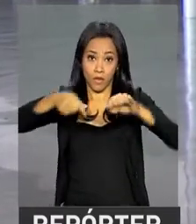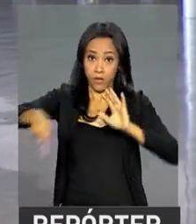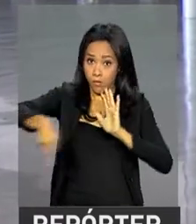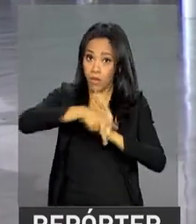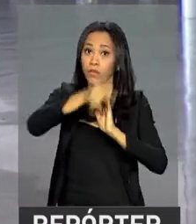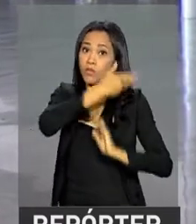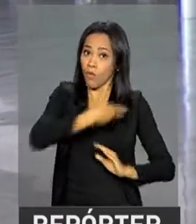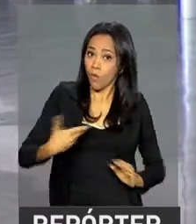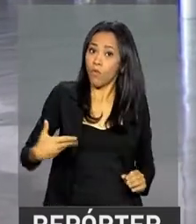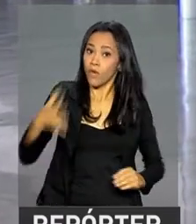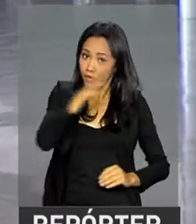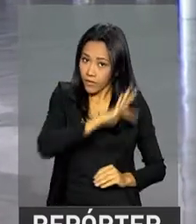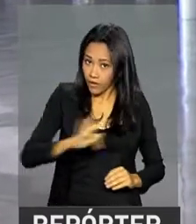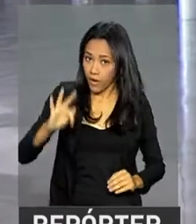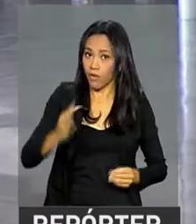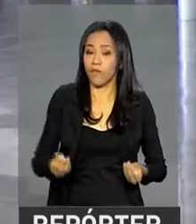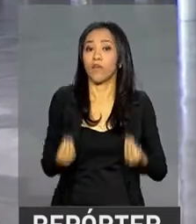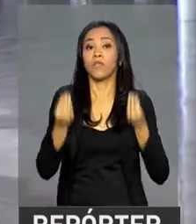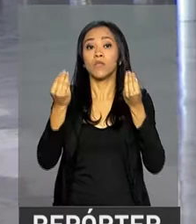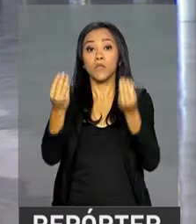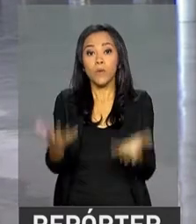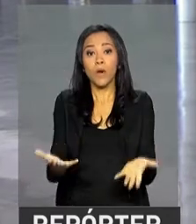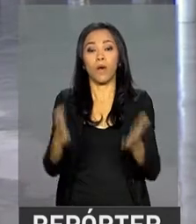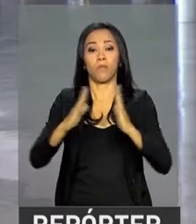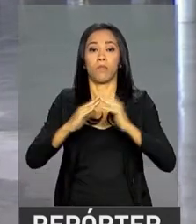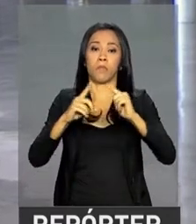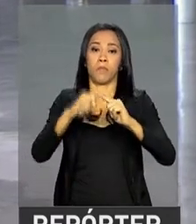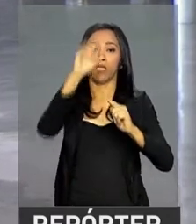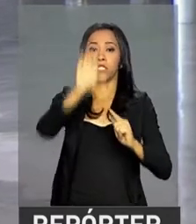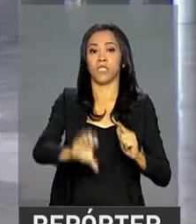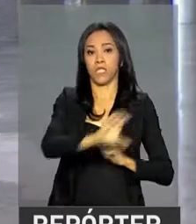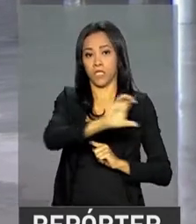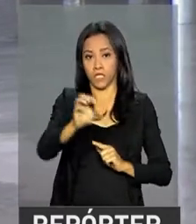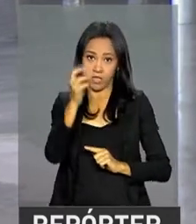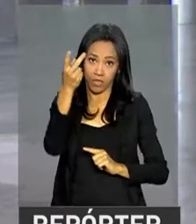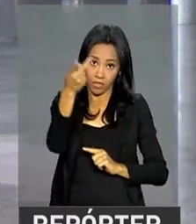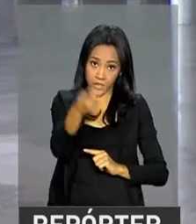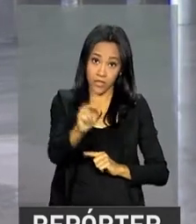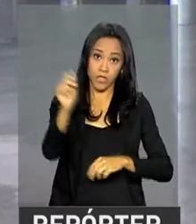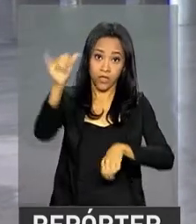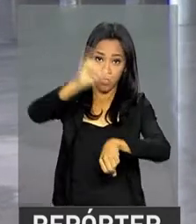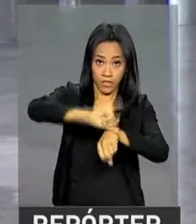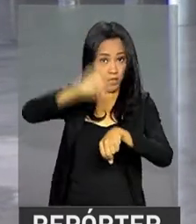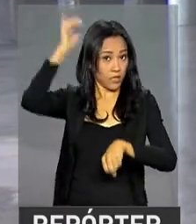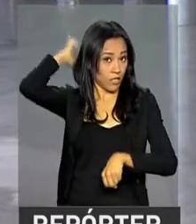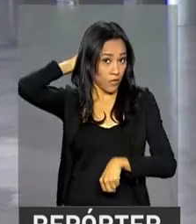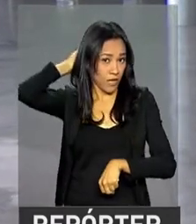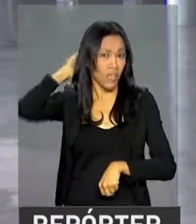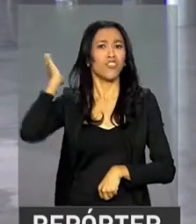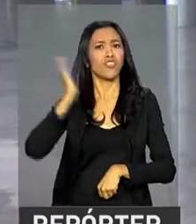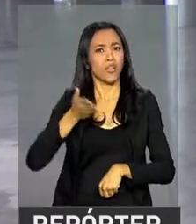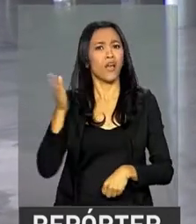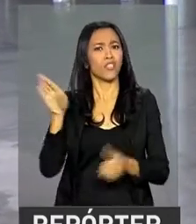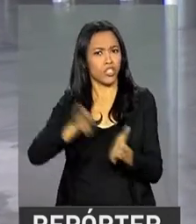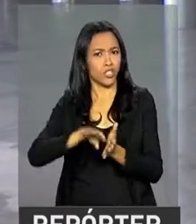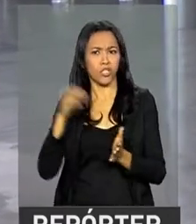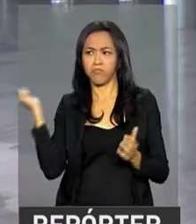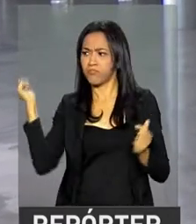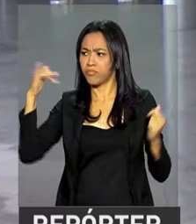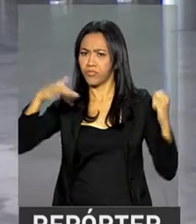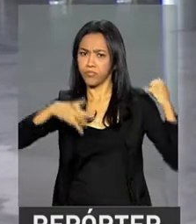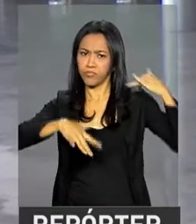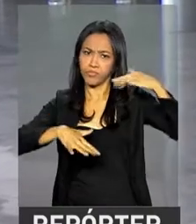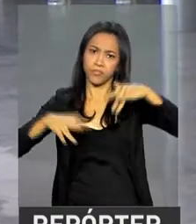basílica de nossa senhora de nazaré na cidade já estão chegando na cidade de belém já estão chegando e milhares de turistas de todo o brasil para acompanhar